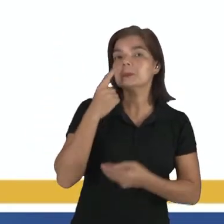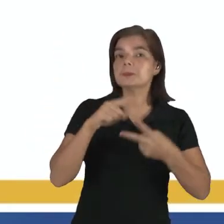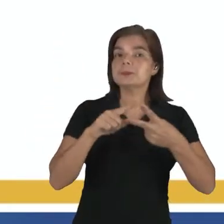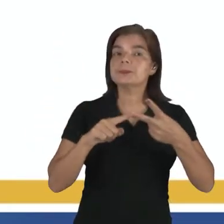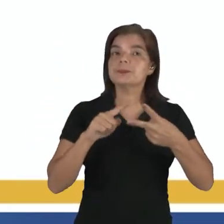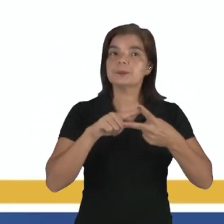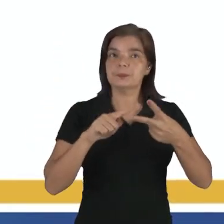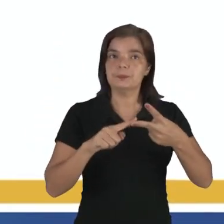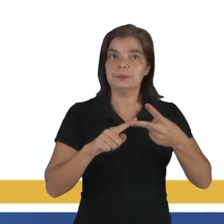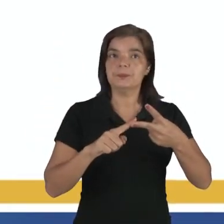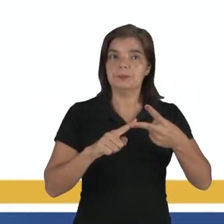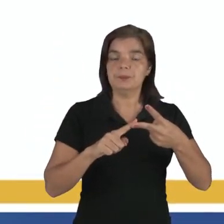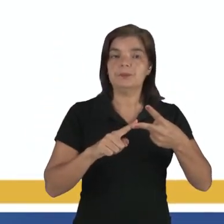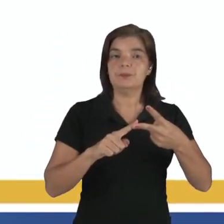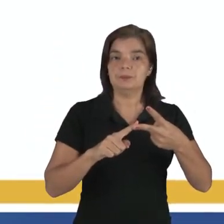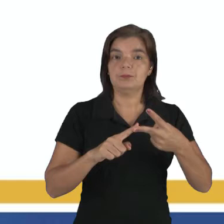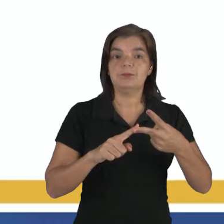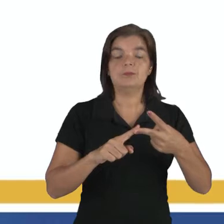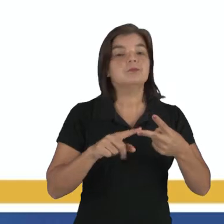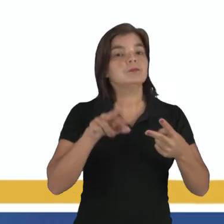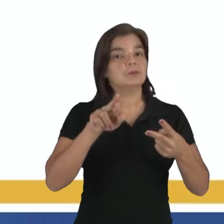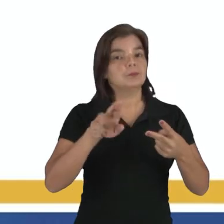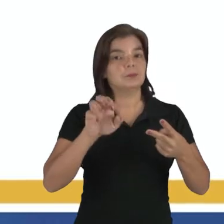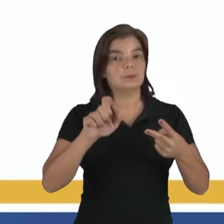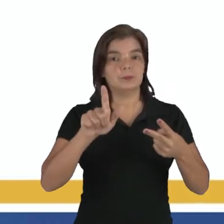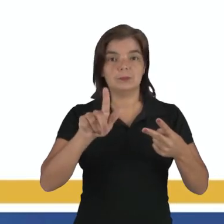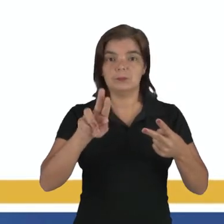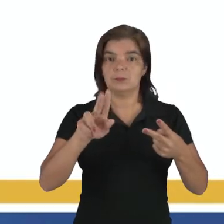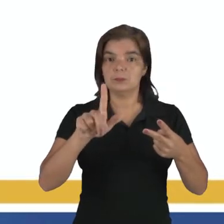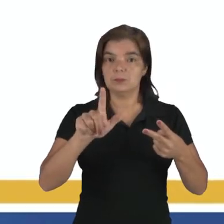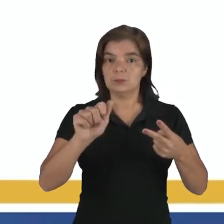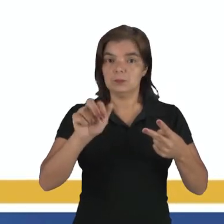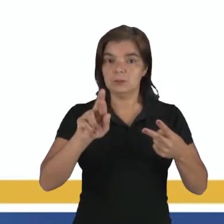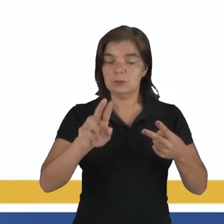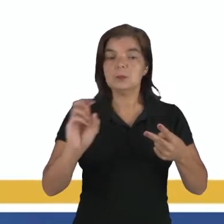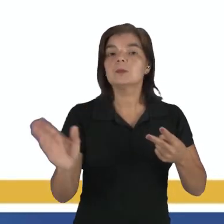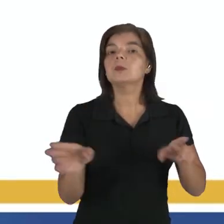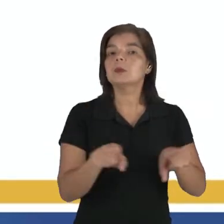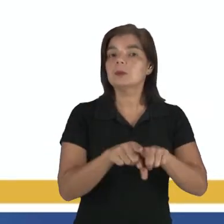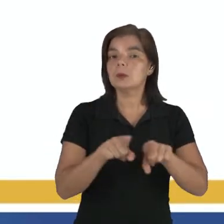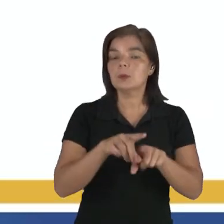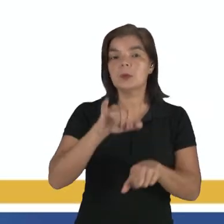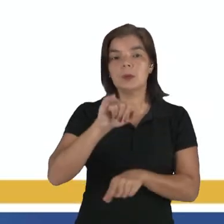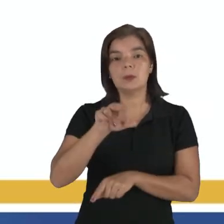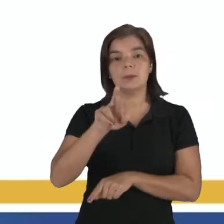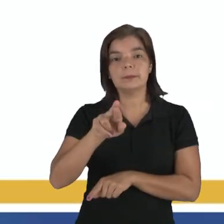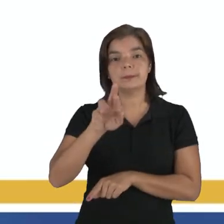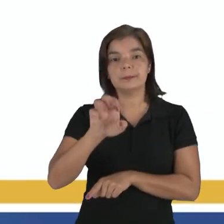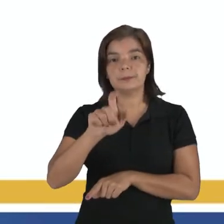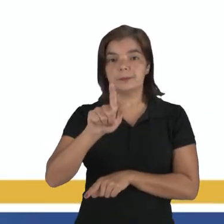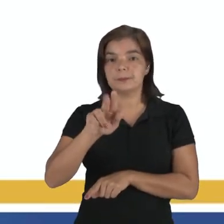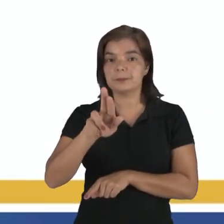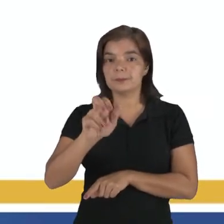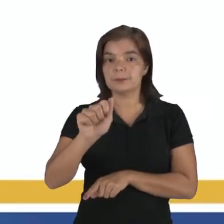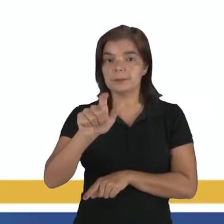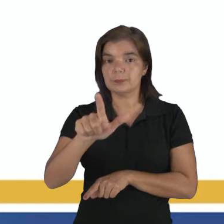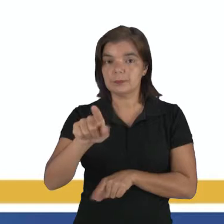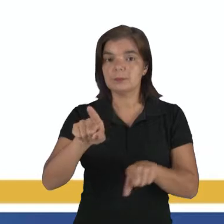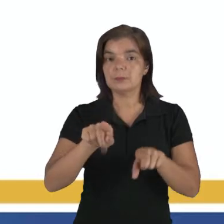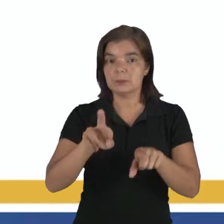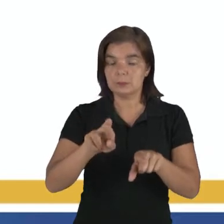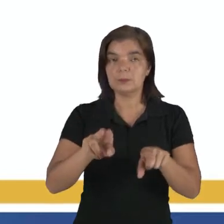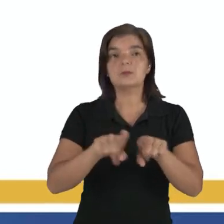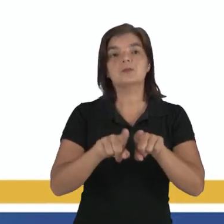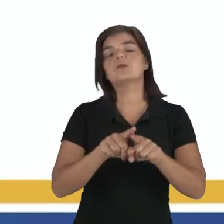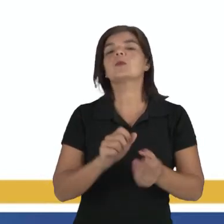dois tipos de verbo, os verbos regulares e os irregulares. Quando o verbo é regular, que é o que a gente está falando agora, a gente vai colocar